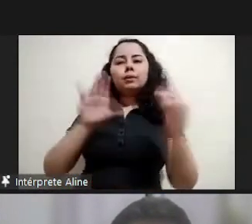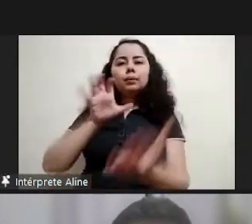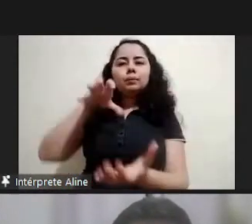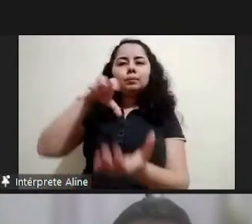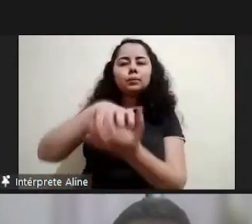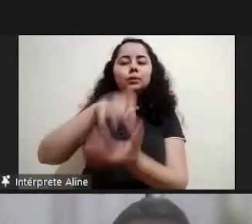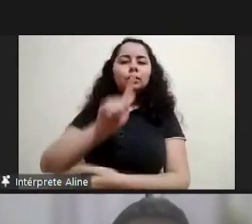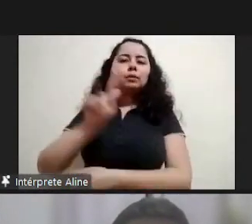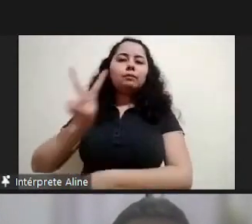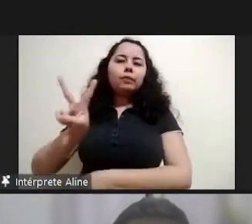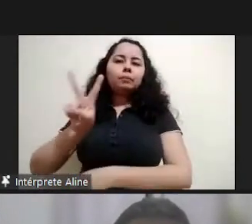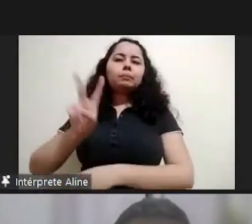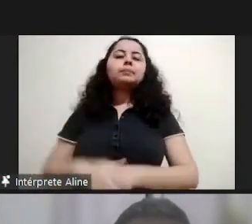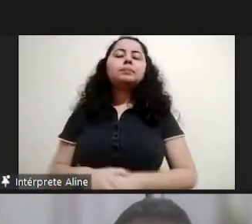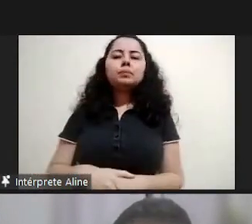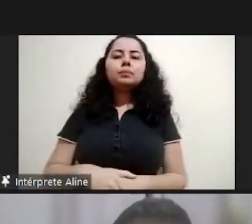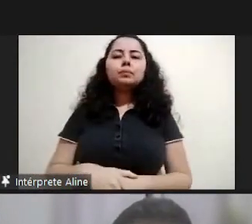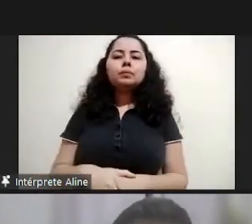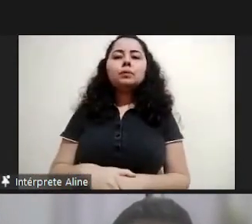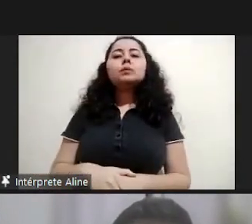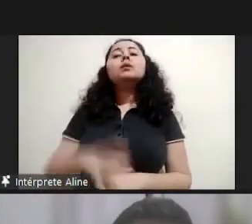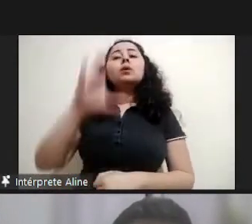Valadares,